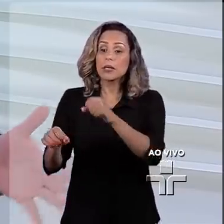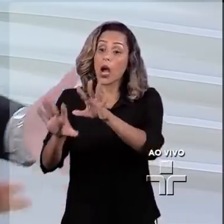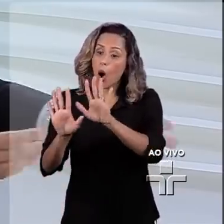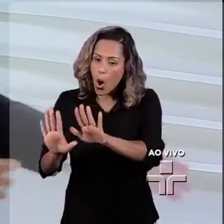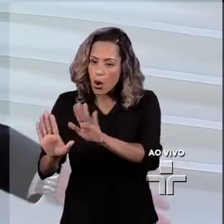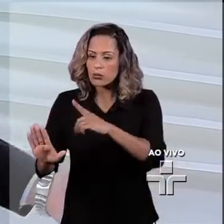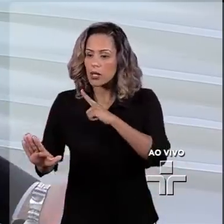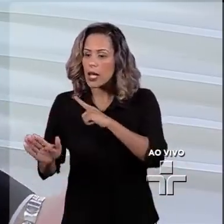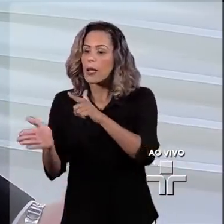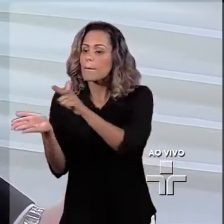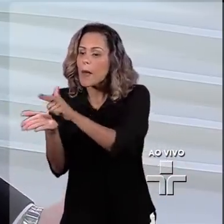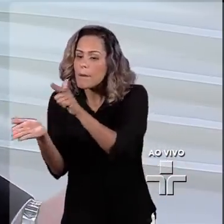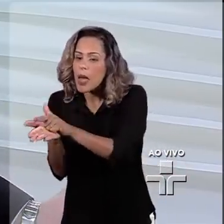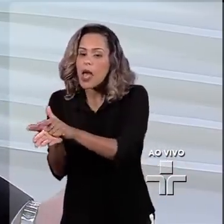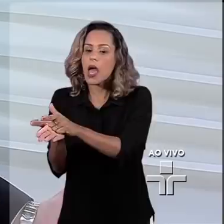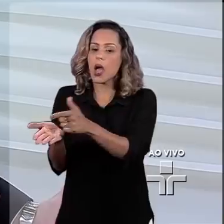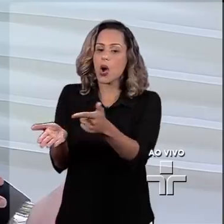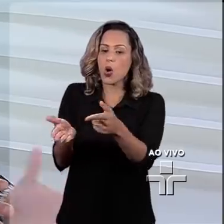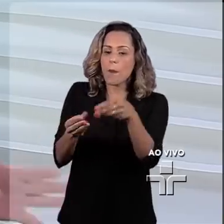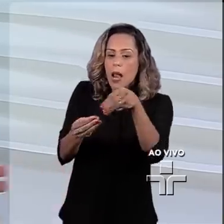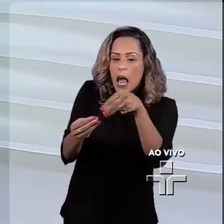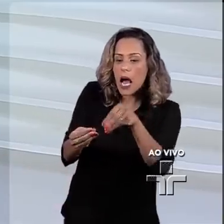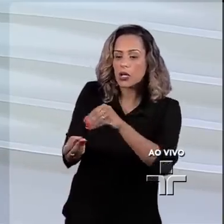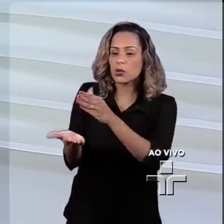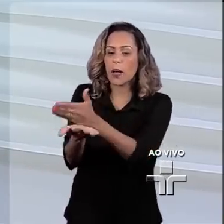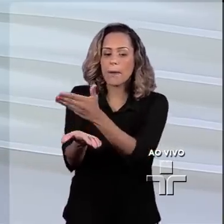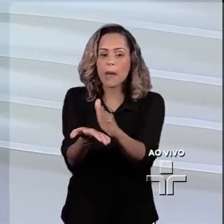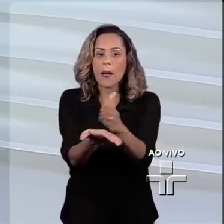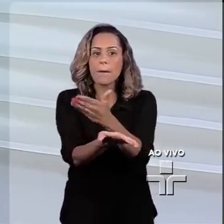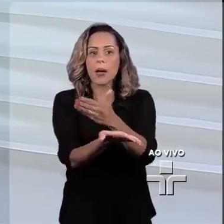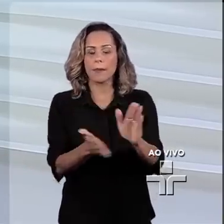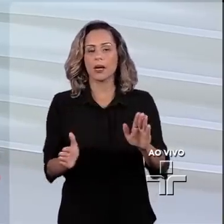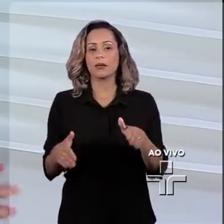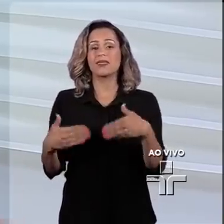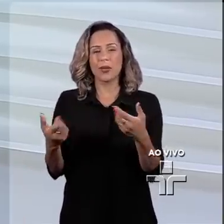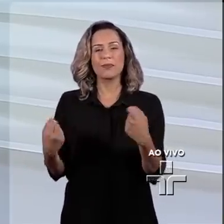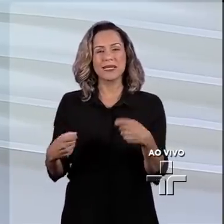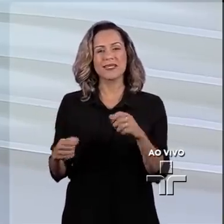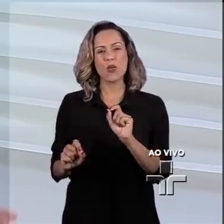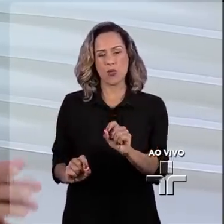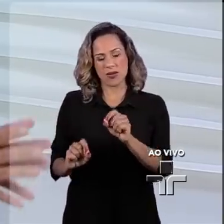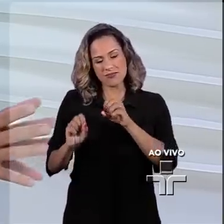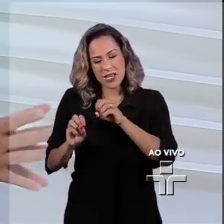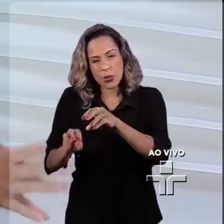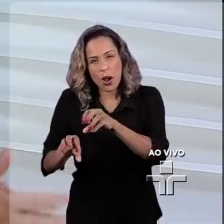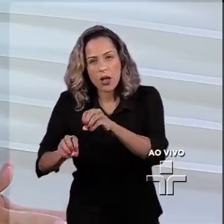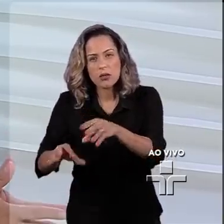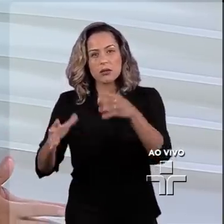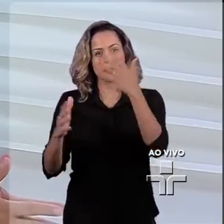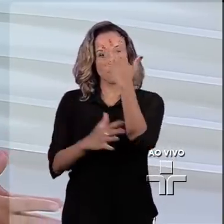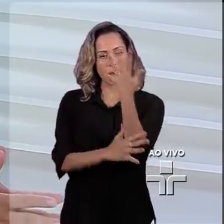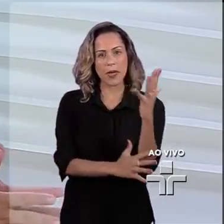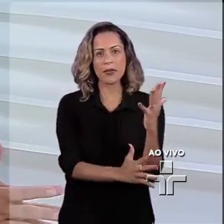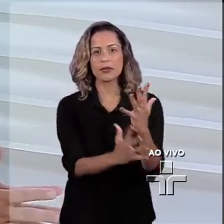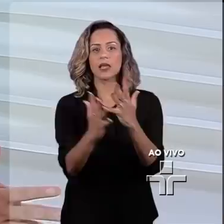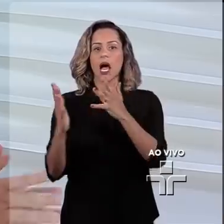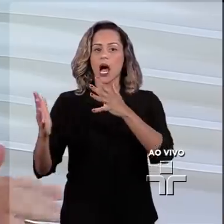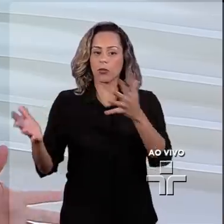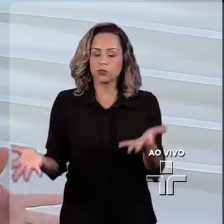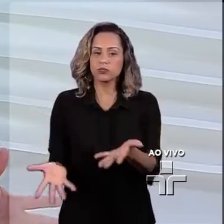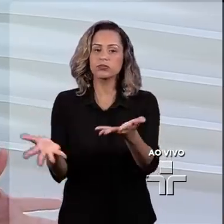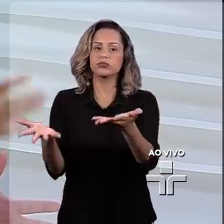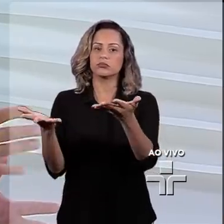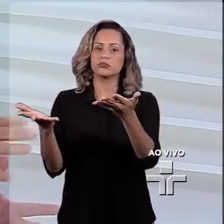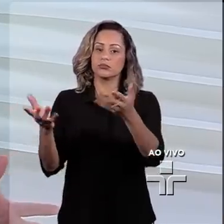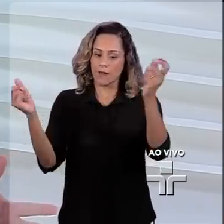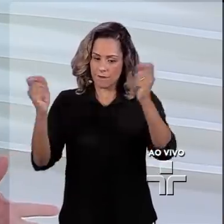Paulo a deixar de enviar tudo para aterro. Então, educação ambiental, eficiência, vai dar, sem sombra de dúvida,